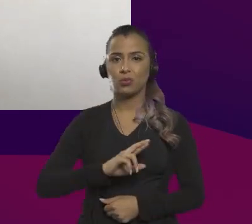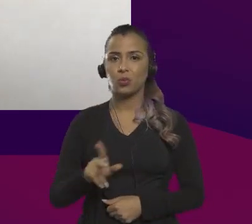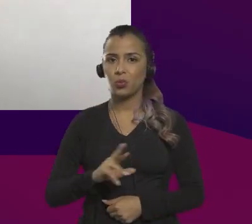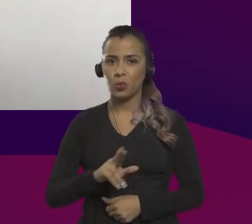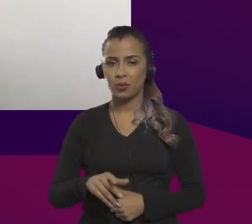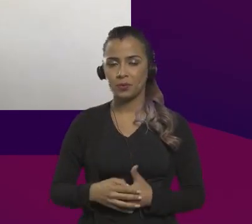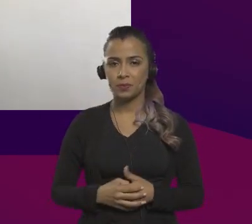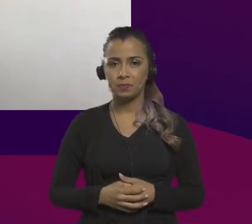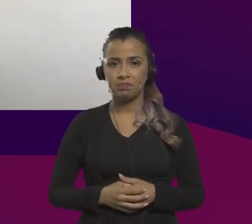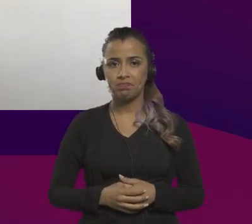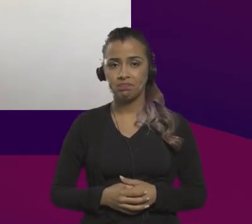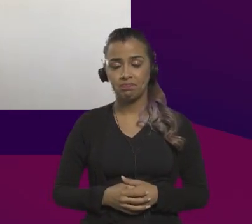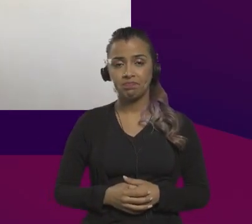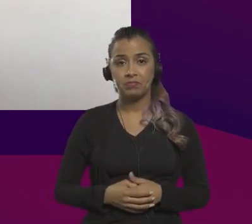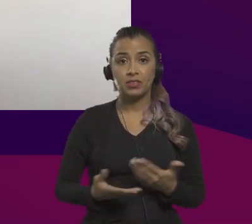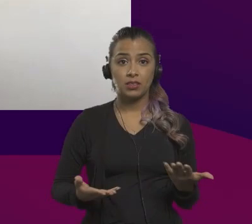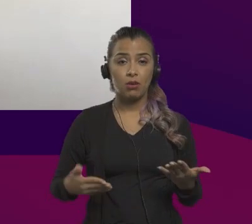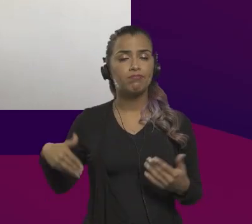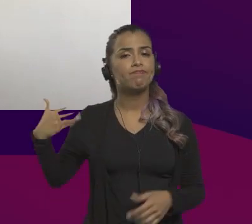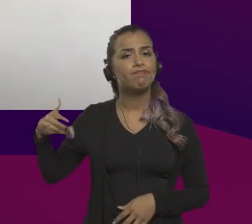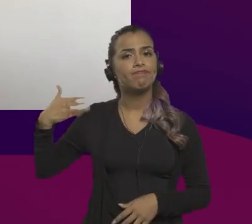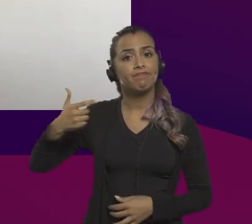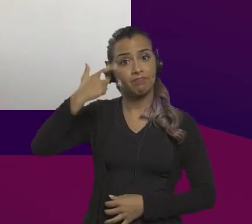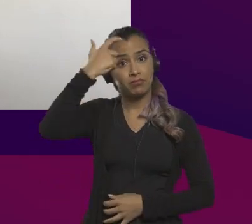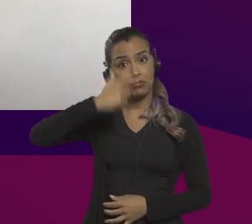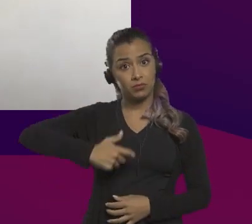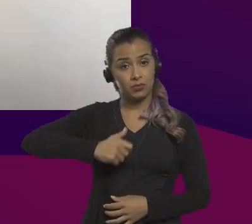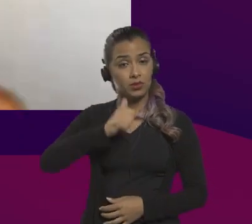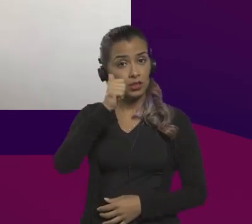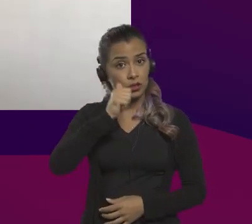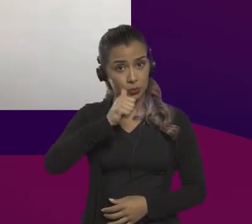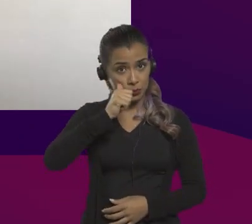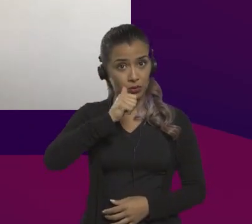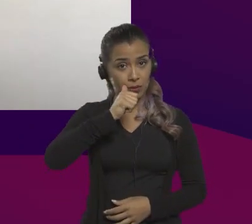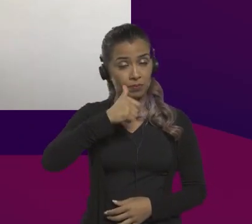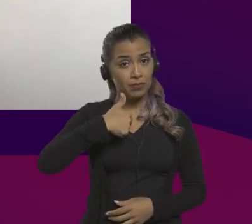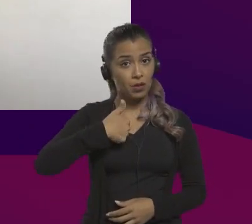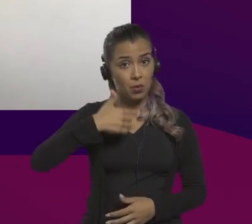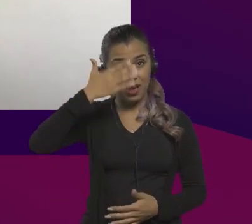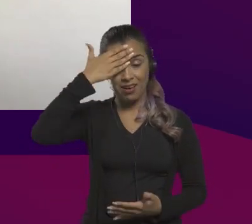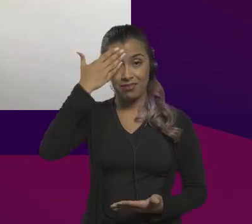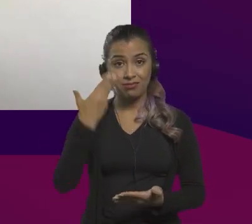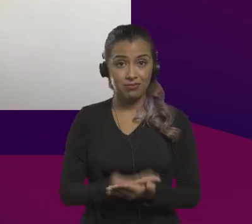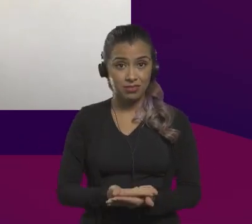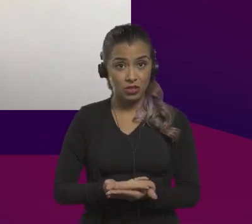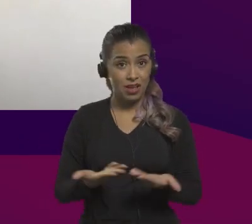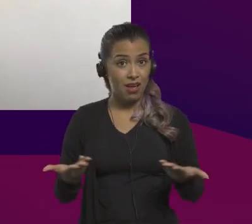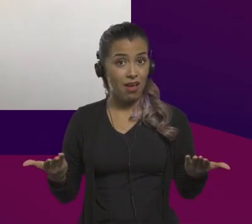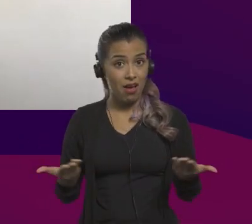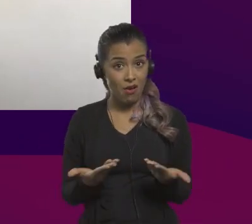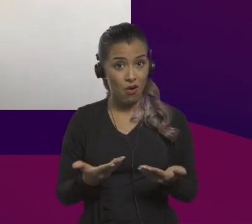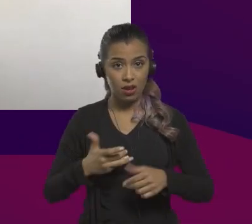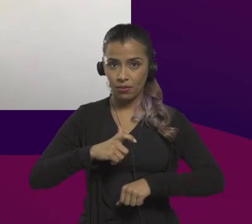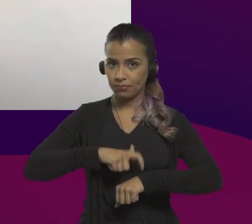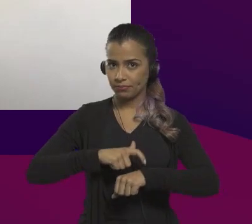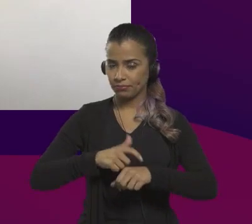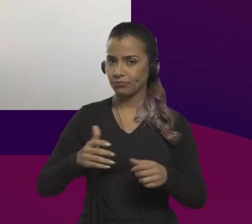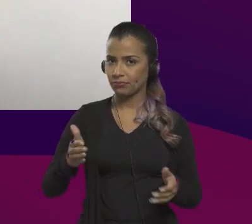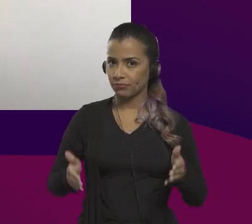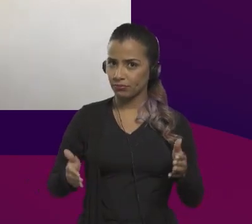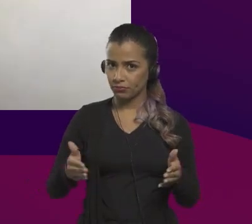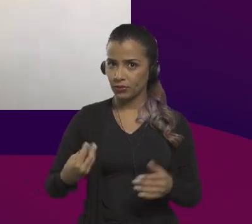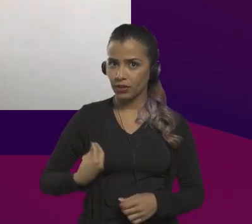fui essa mulher, sou essa mulher, e eu acredito que nesse momento em que a gente está numa situação